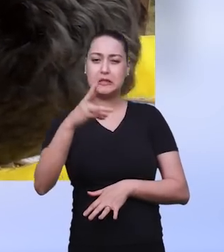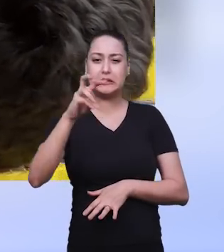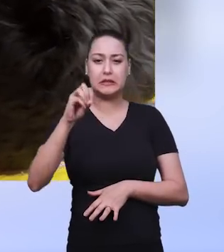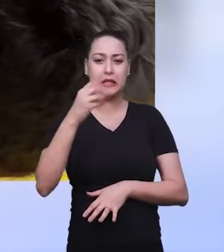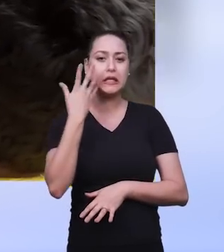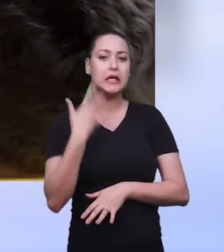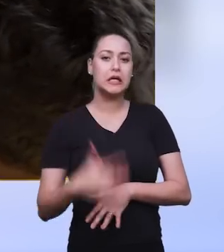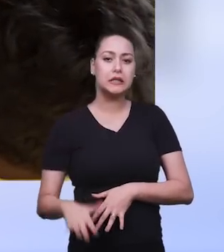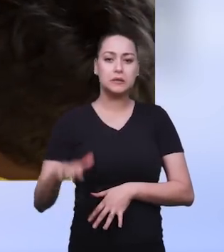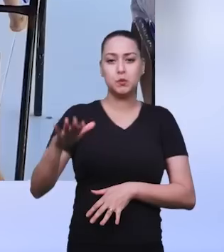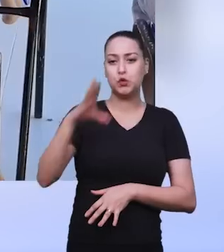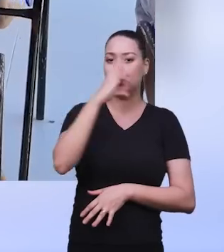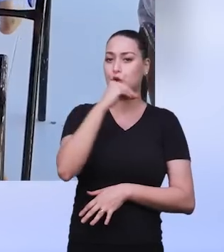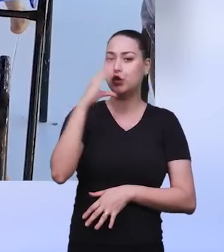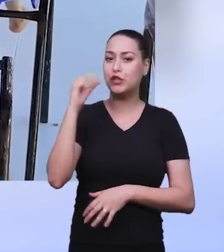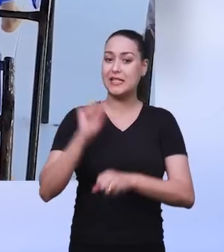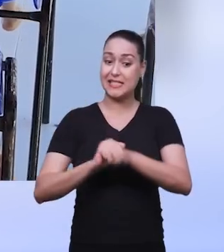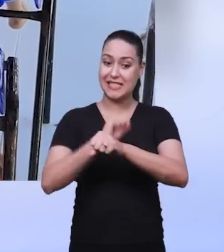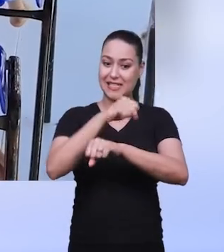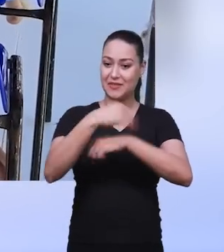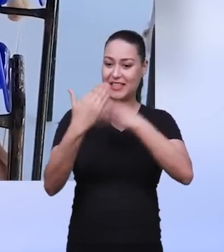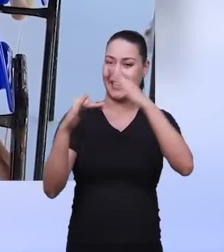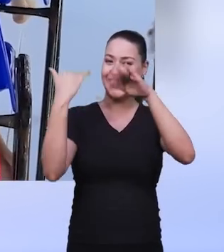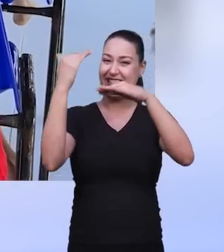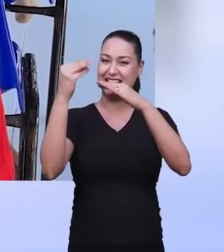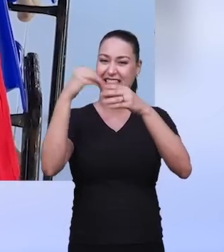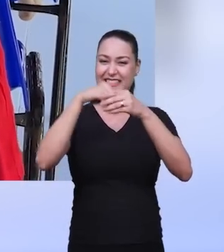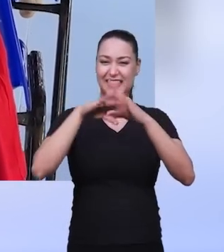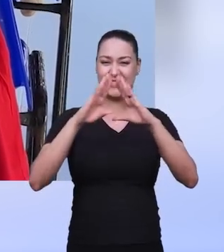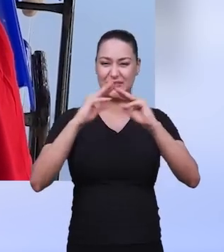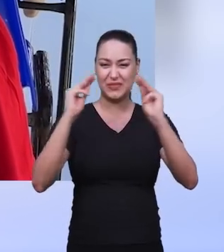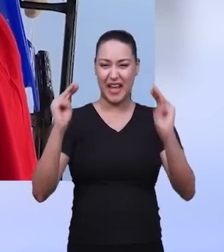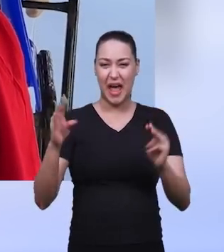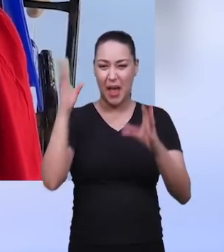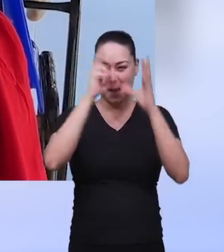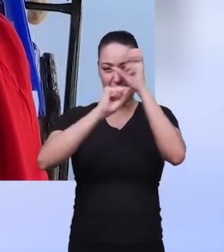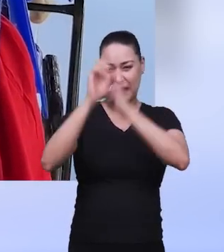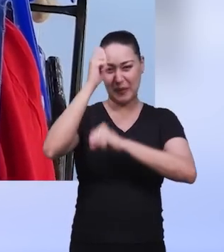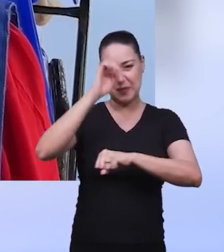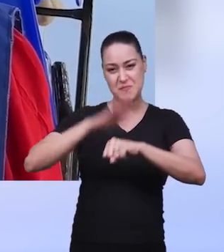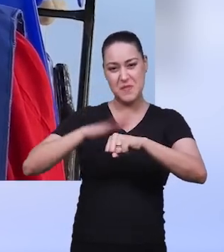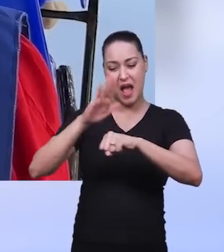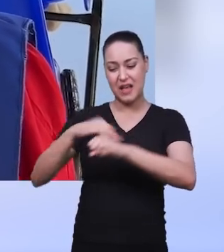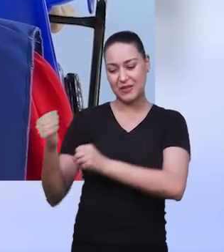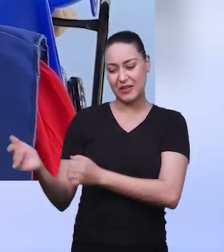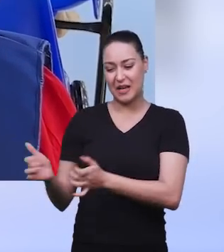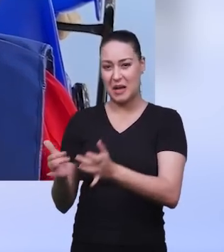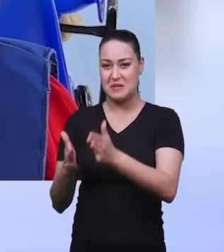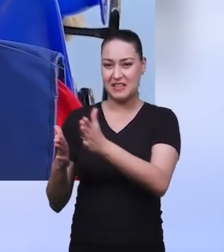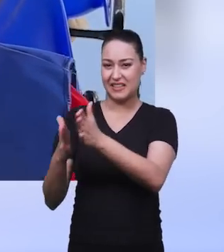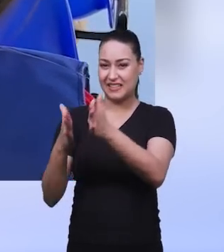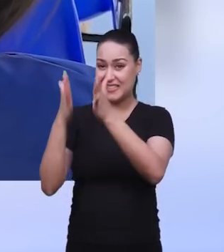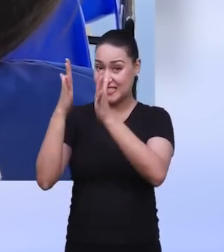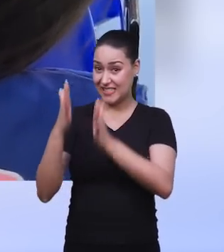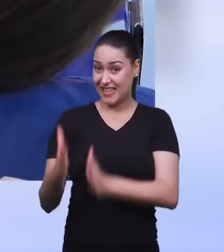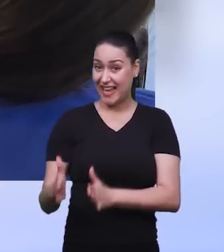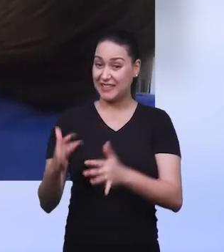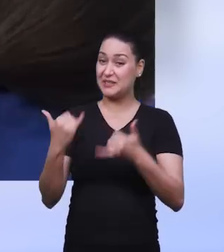intermediários e adolescentes participaram do seminário Crescendo no Manaim, onde aprenderam mais sobre o caminho em que devem andar